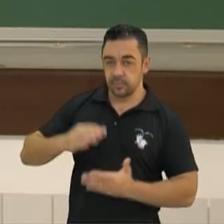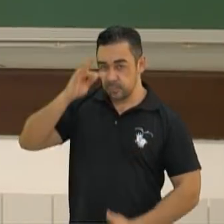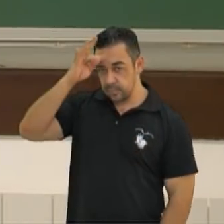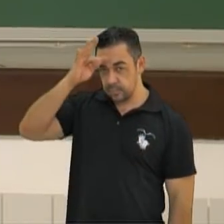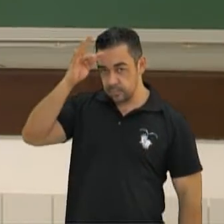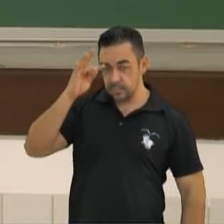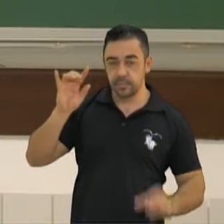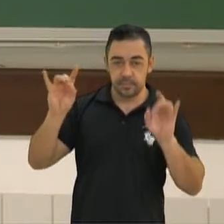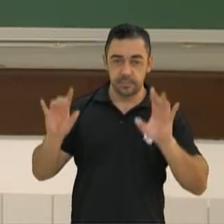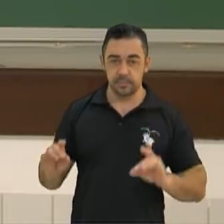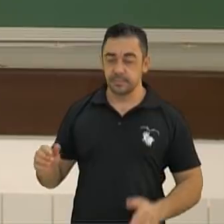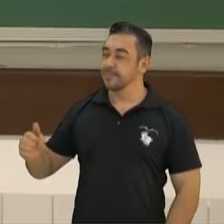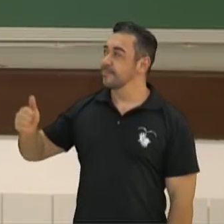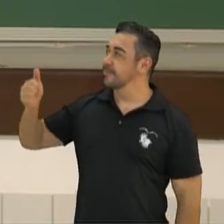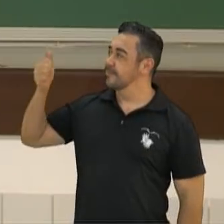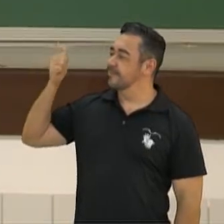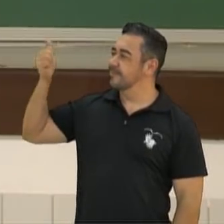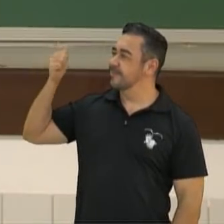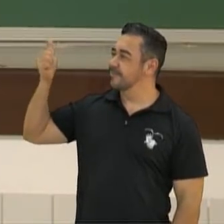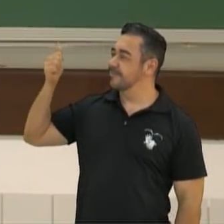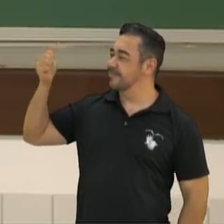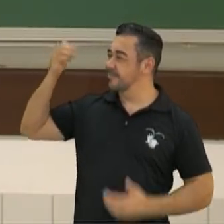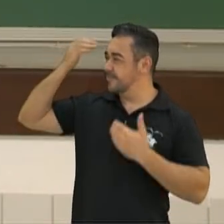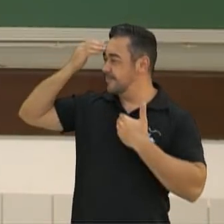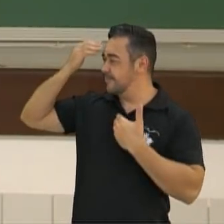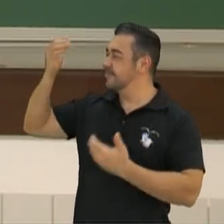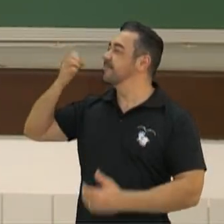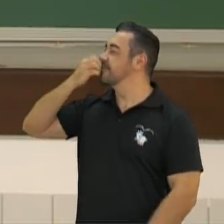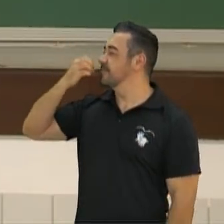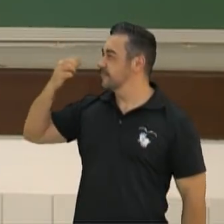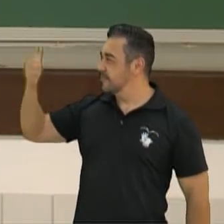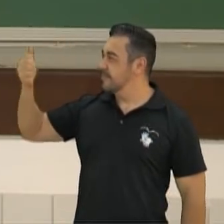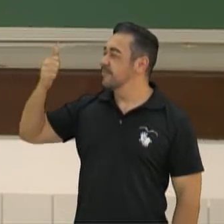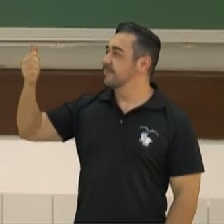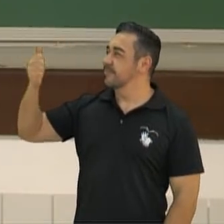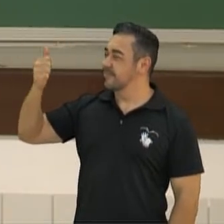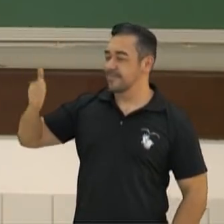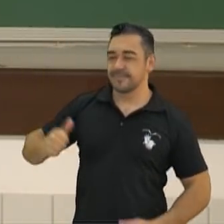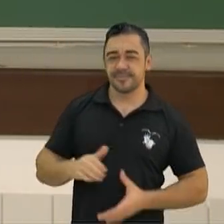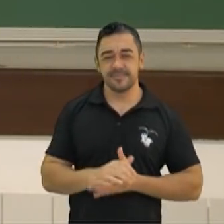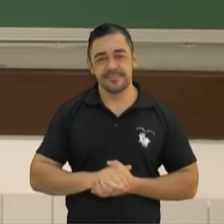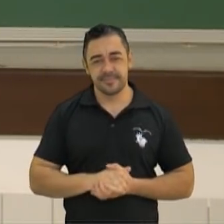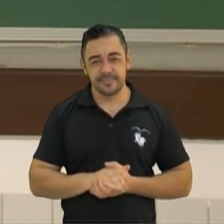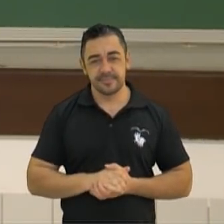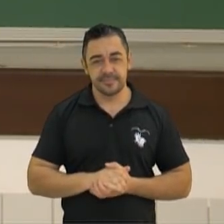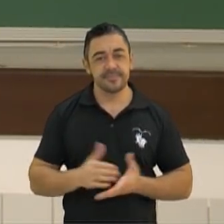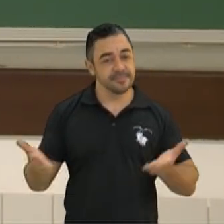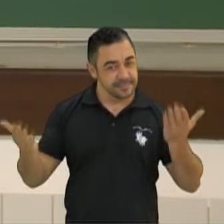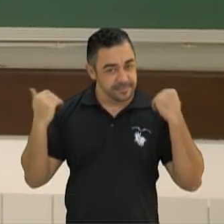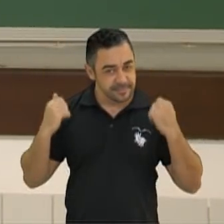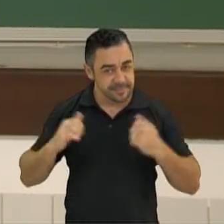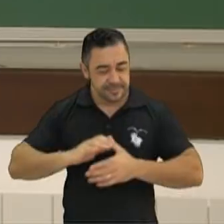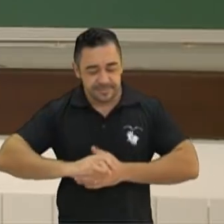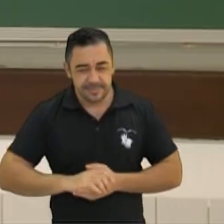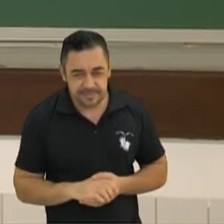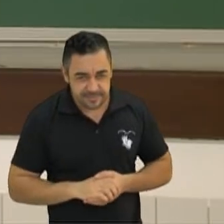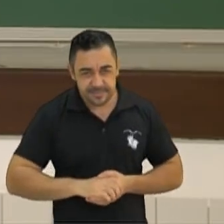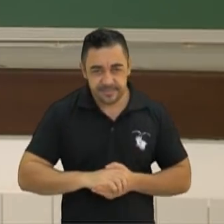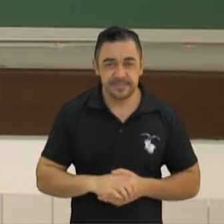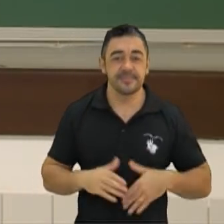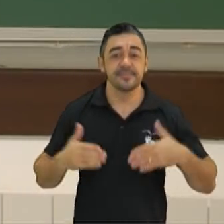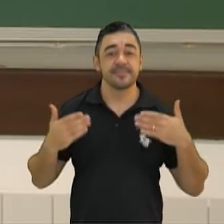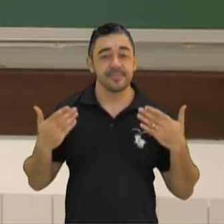convidado especial, que é o nosso intérprete Tiago. Tudo bem, Tiago? Então vamos lá.